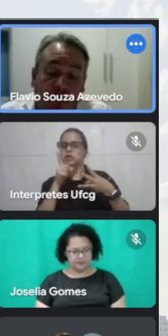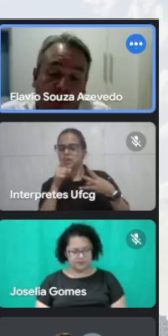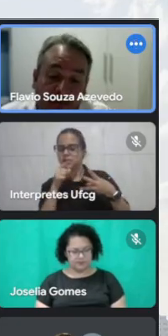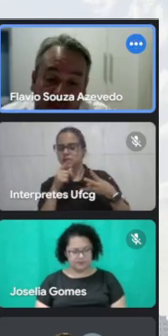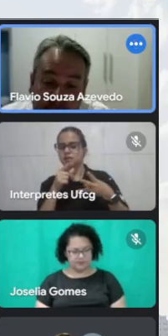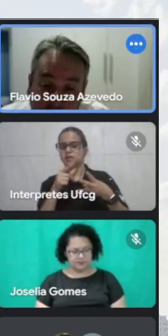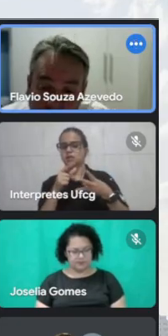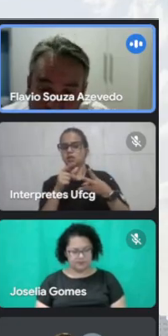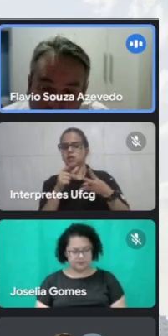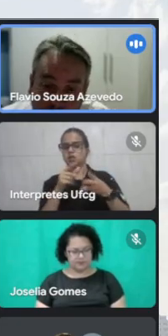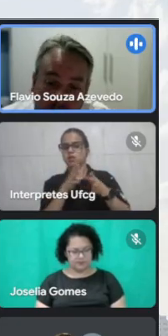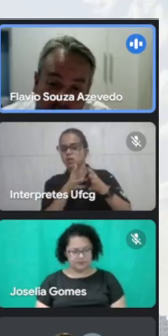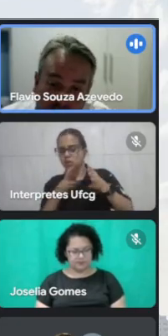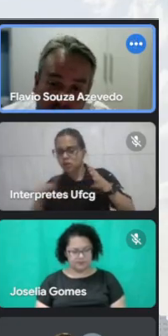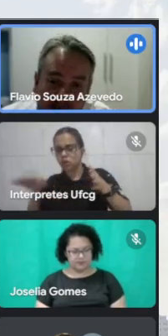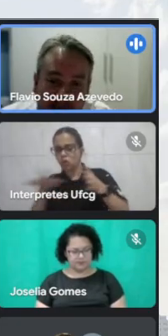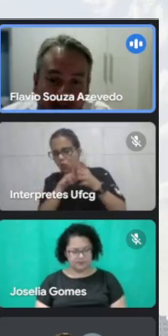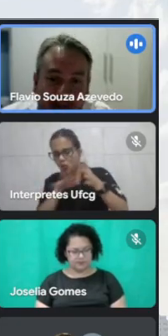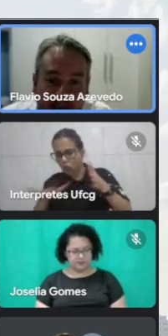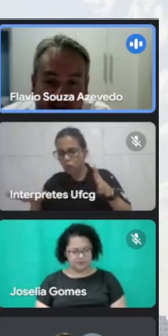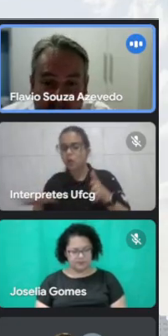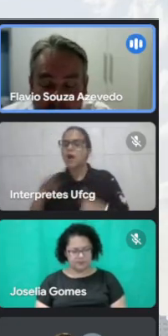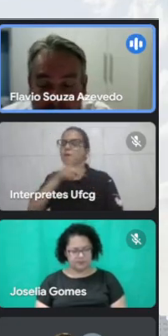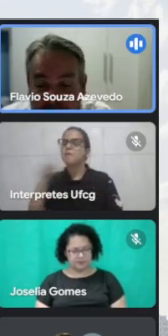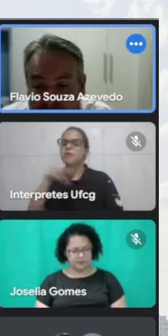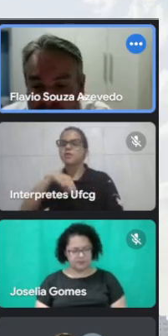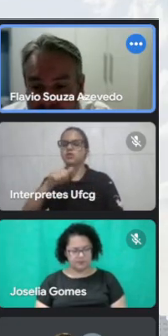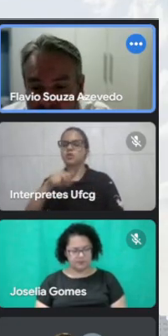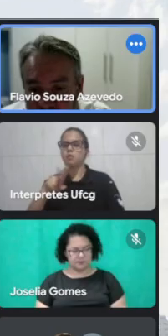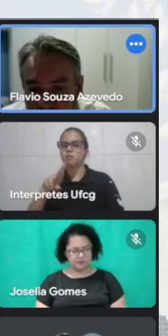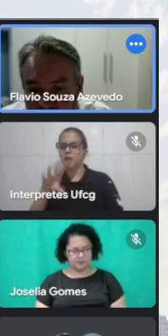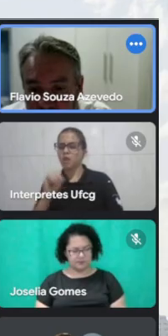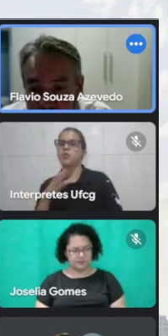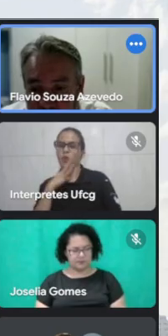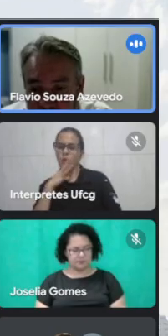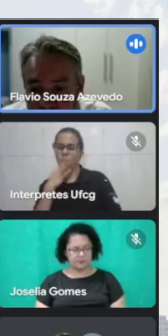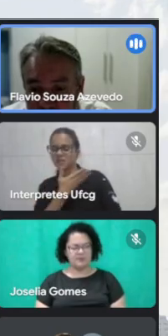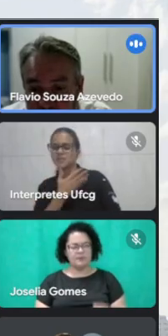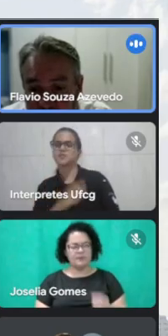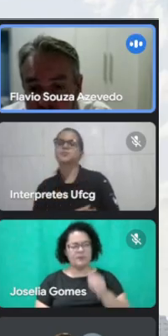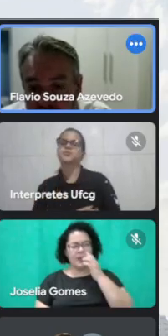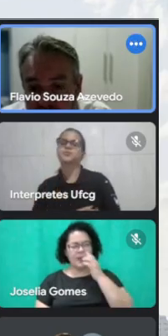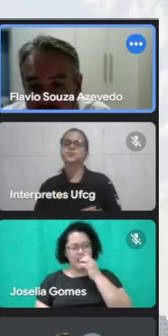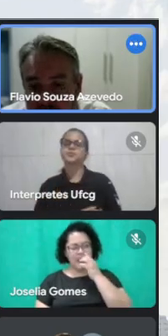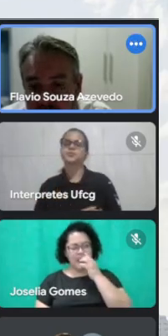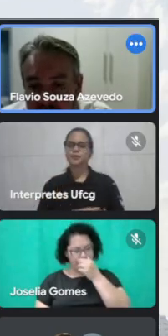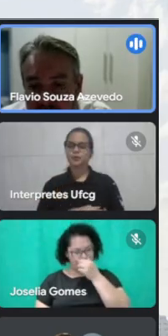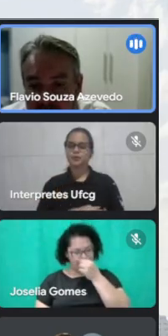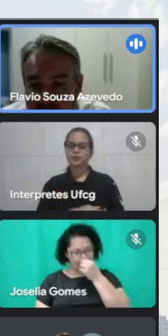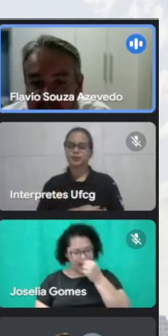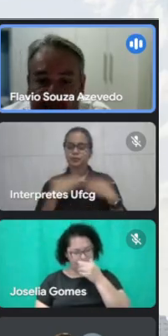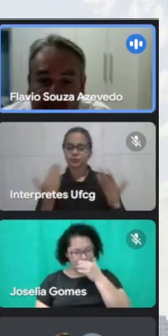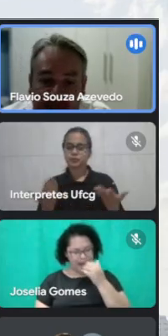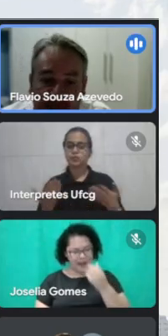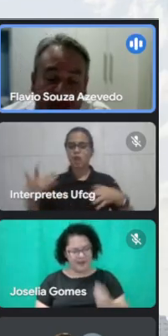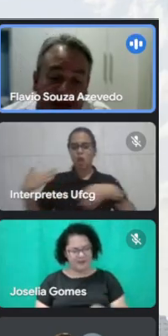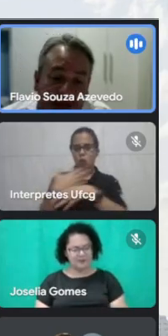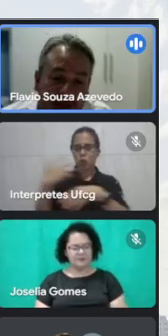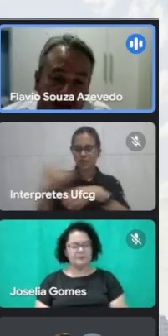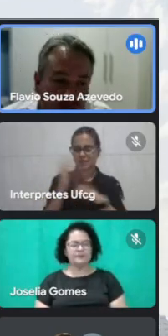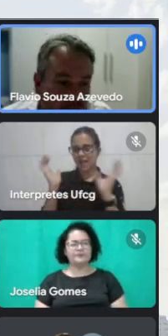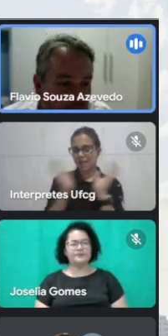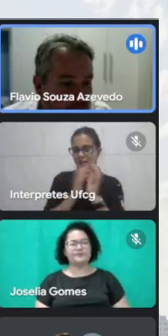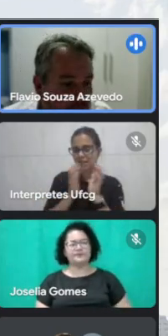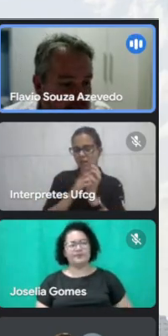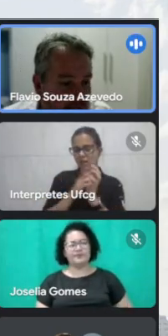Tegipió. O professor Mauro conhece bem, que é lá da cidade. Então, é uma cidade que sempre